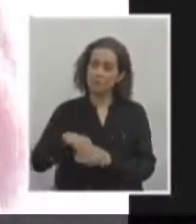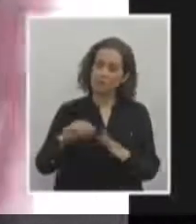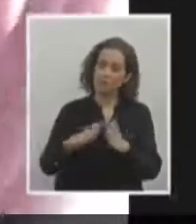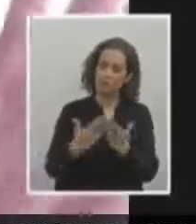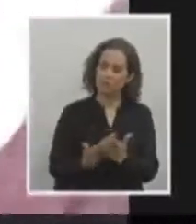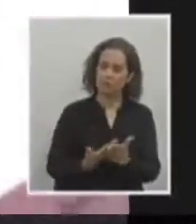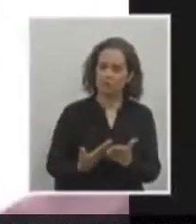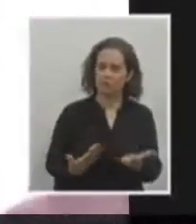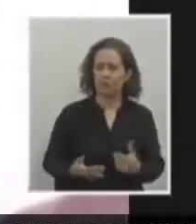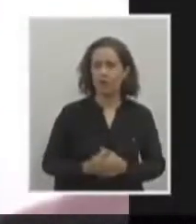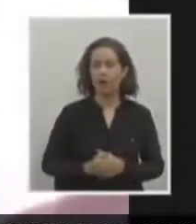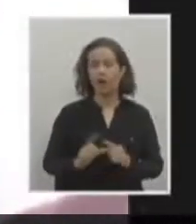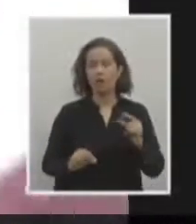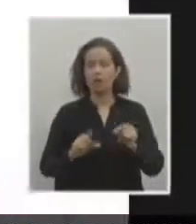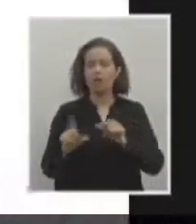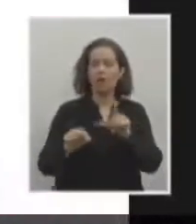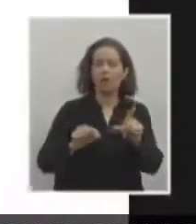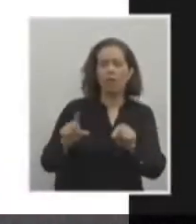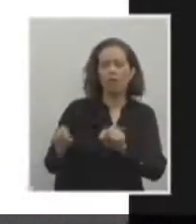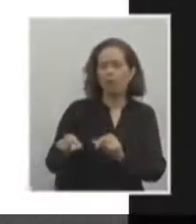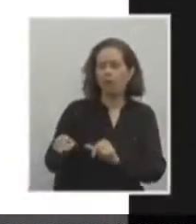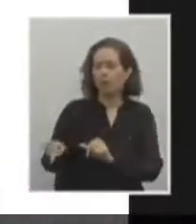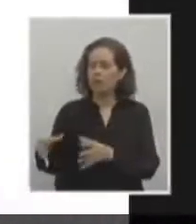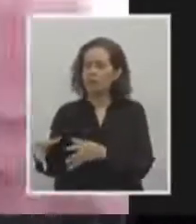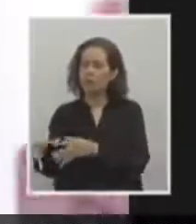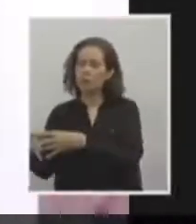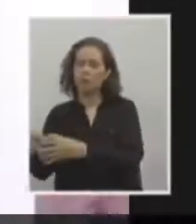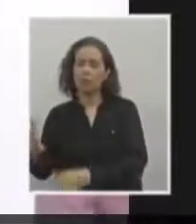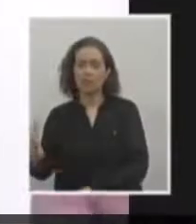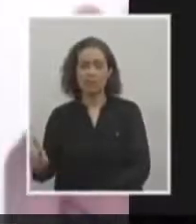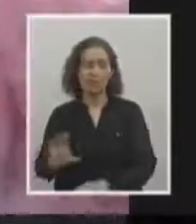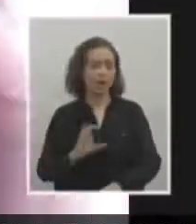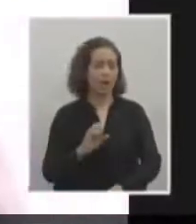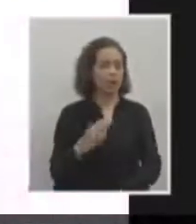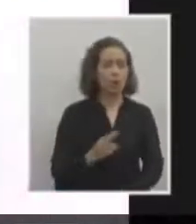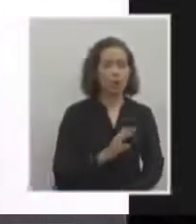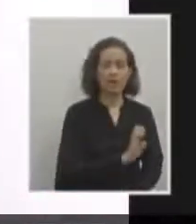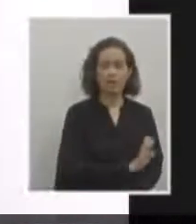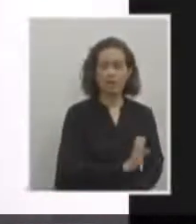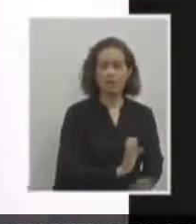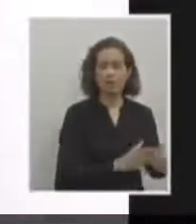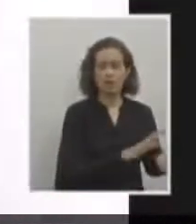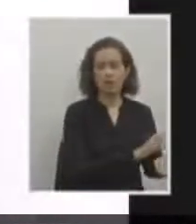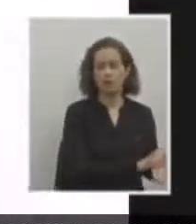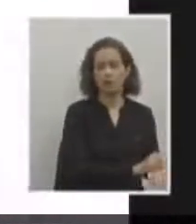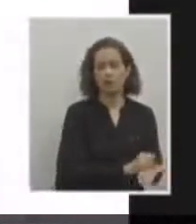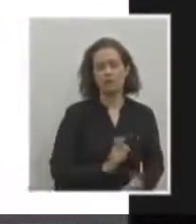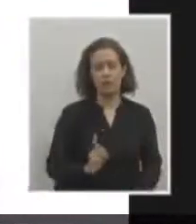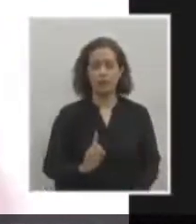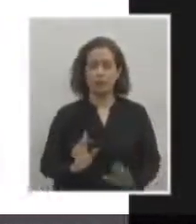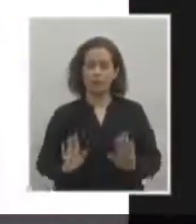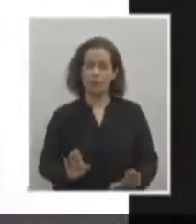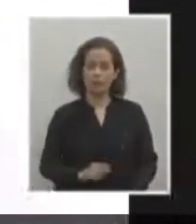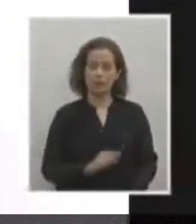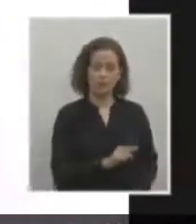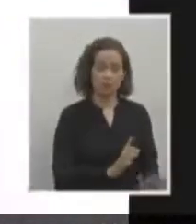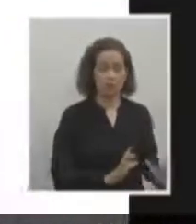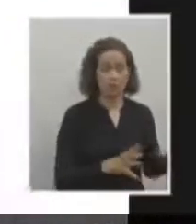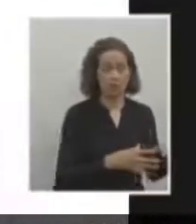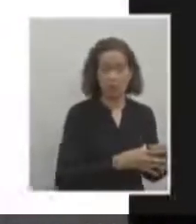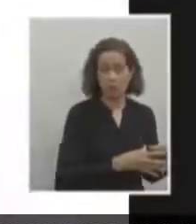dando preferência para designado, efetivo, precisamos de todos. Nós só colocamos os efetivos atuando dentro